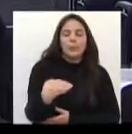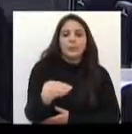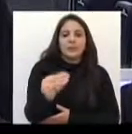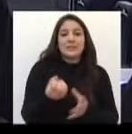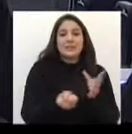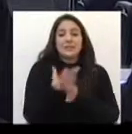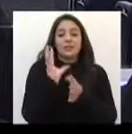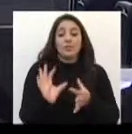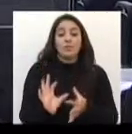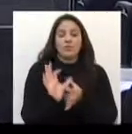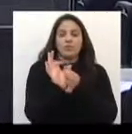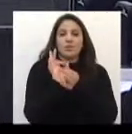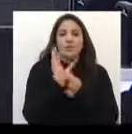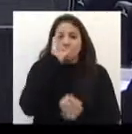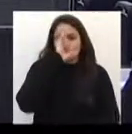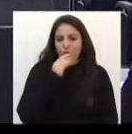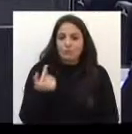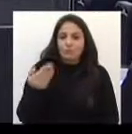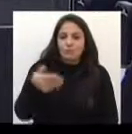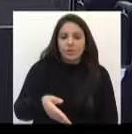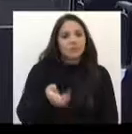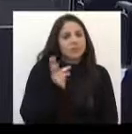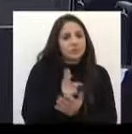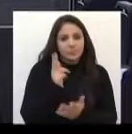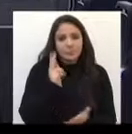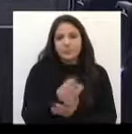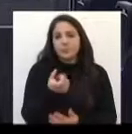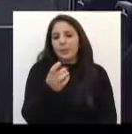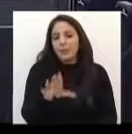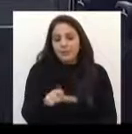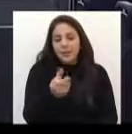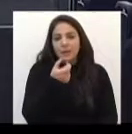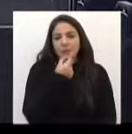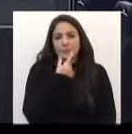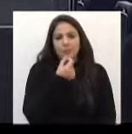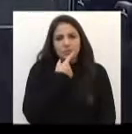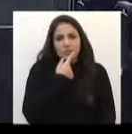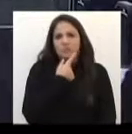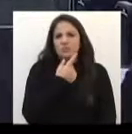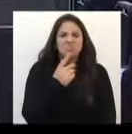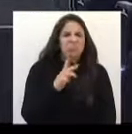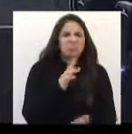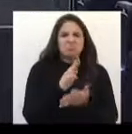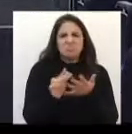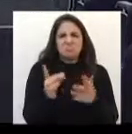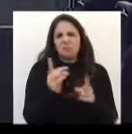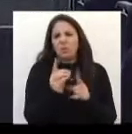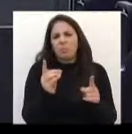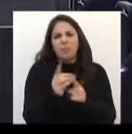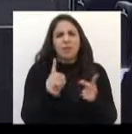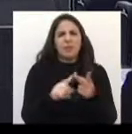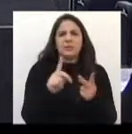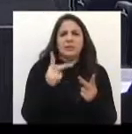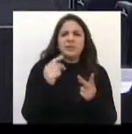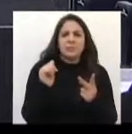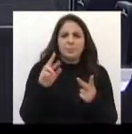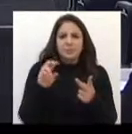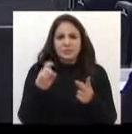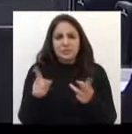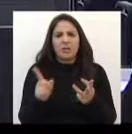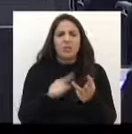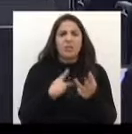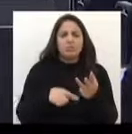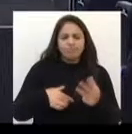o vínculo. O cidadão vai pegar todo mês lá o seu medicamento, seja ele para hipertensão, diabetes,